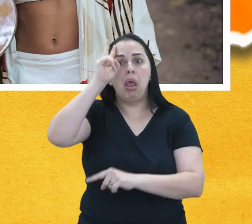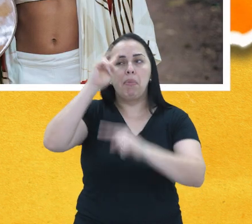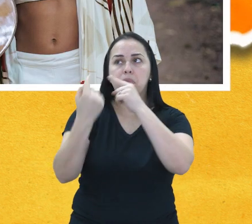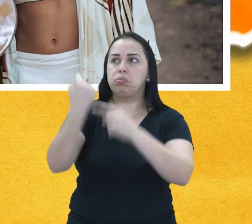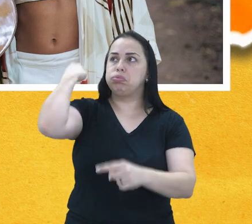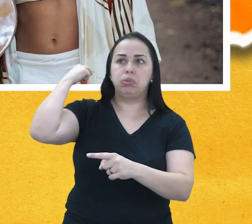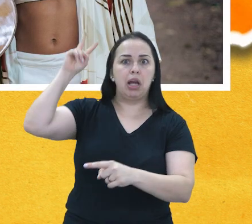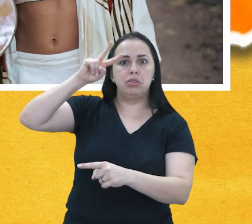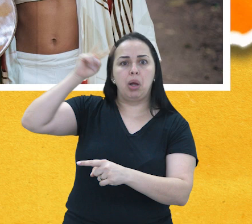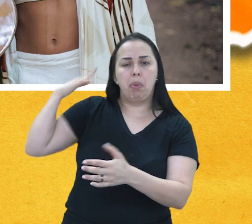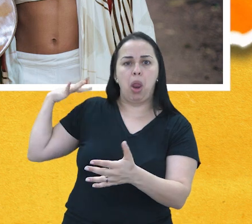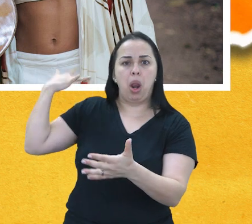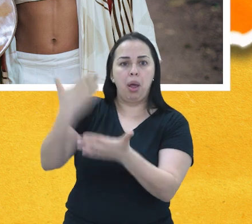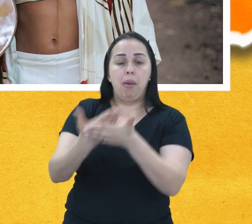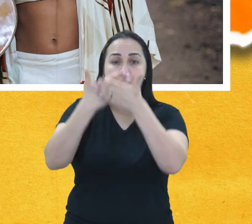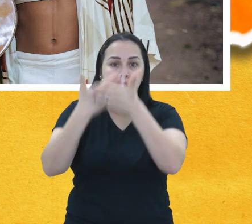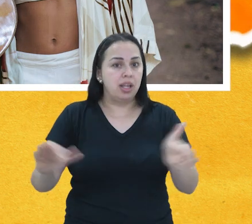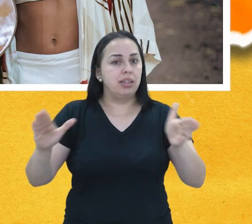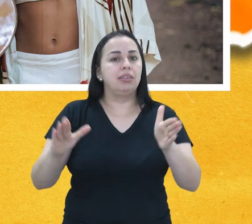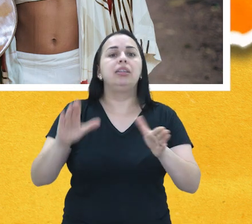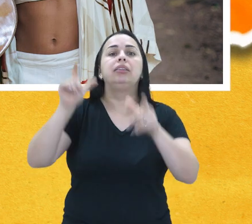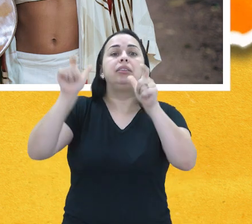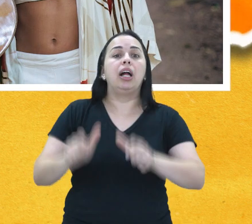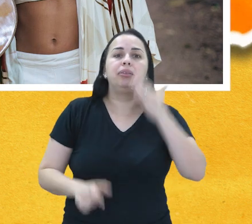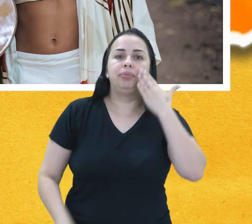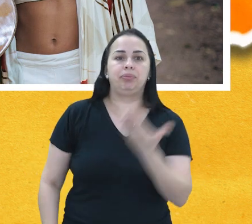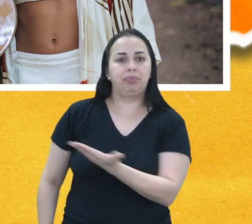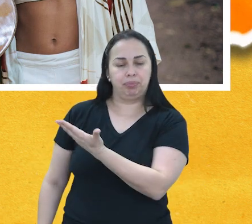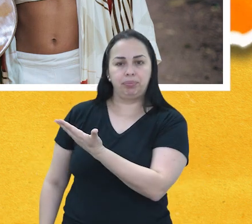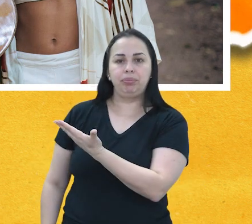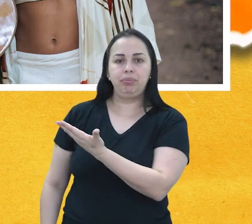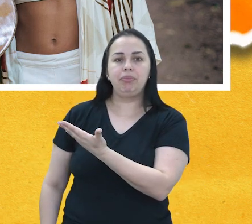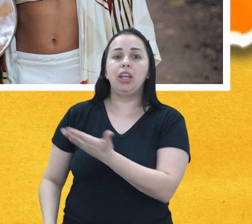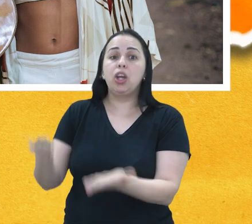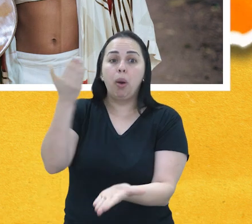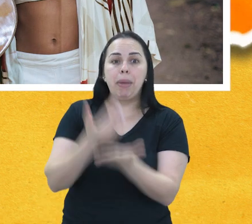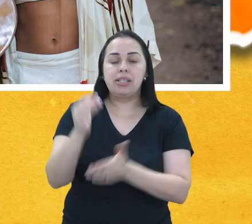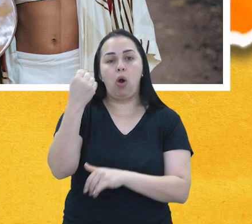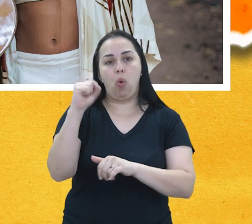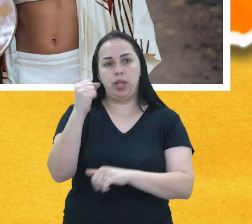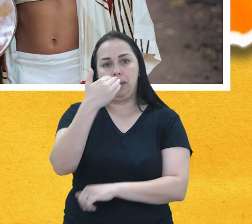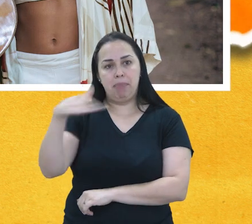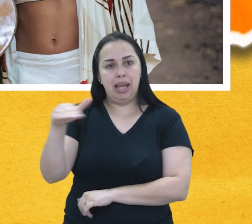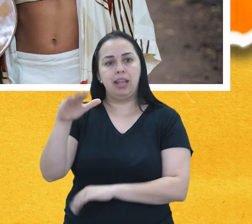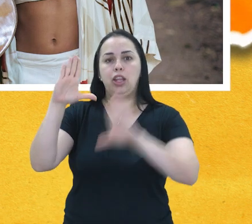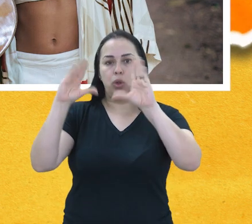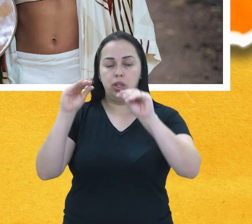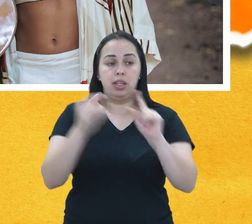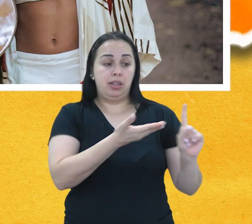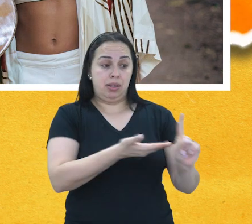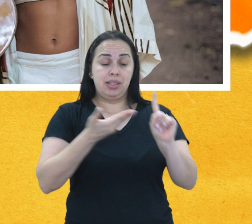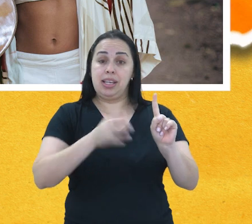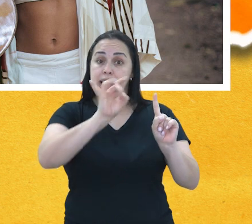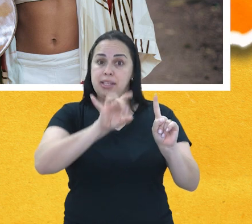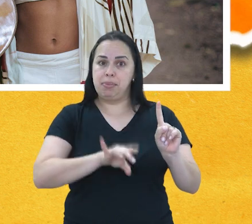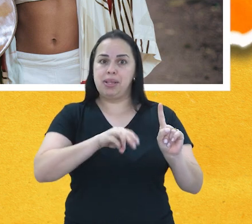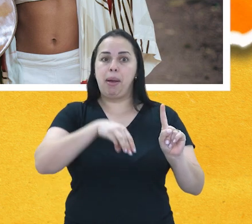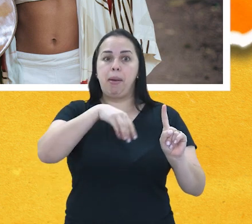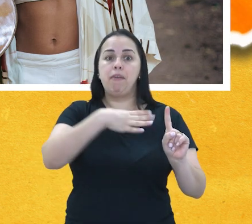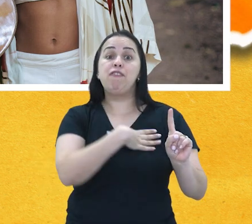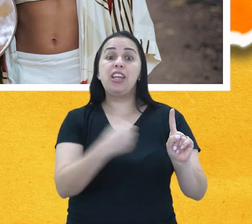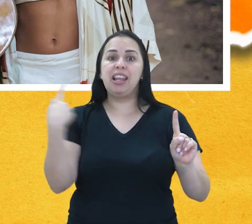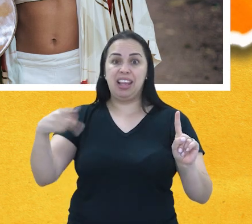própria história. O show de lançamento será no Centro de Artes Cênicas Valmor Chagas, a partir das 8h30 da noite, com participação especial